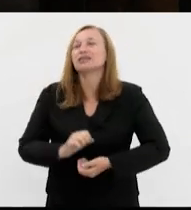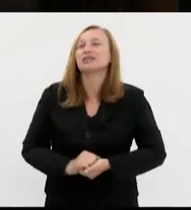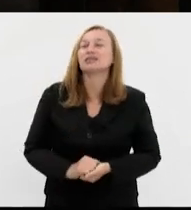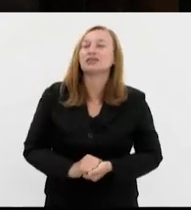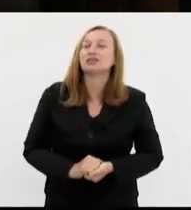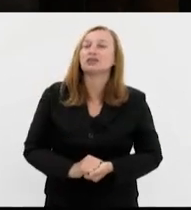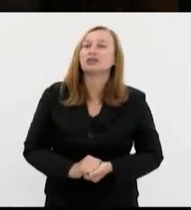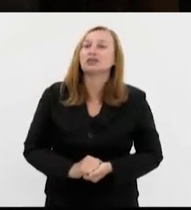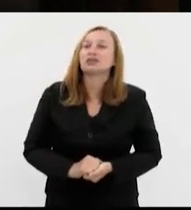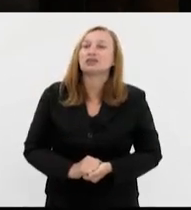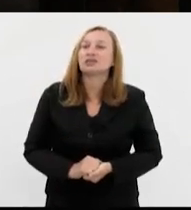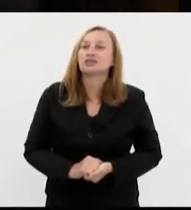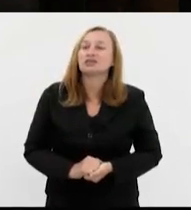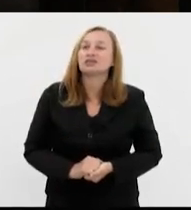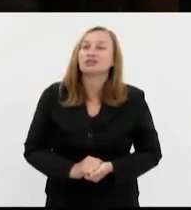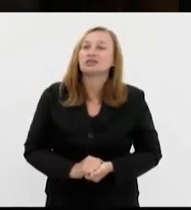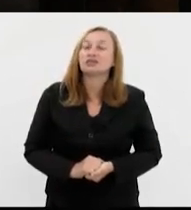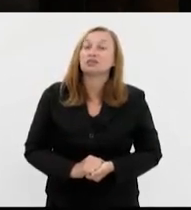que foi